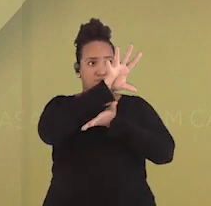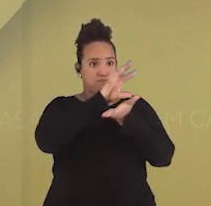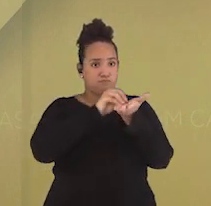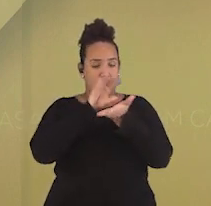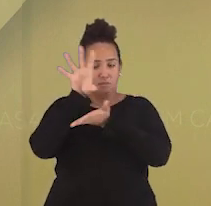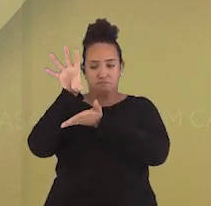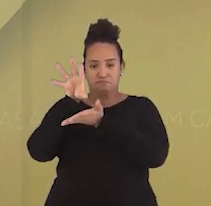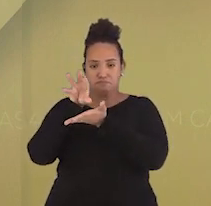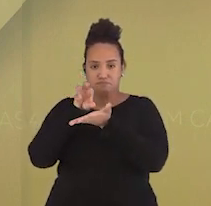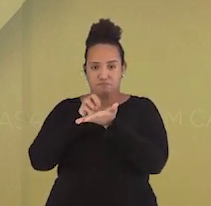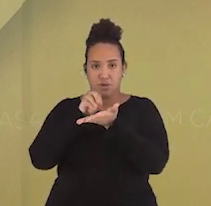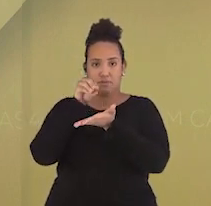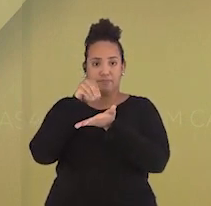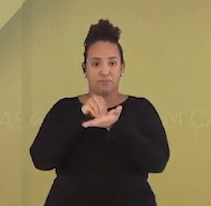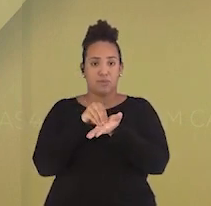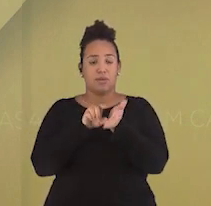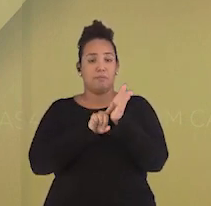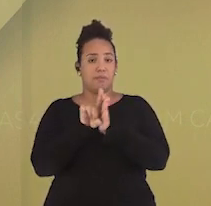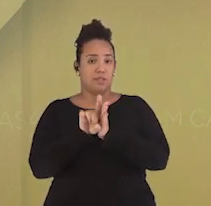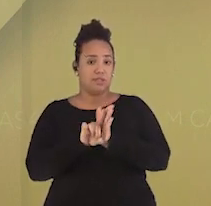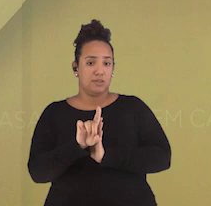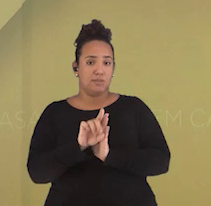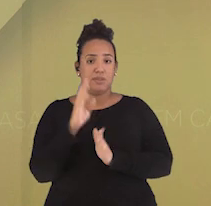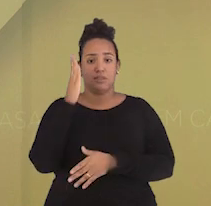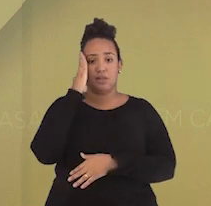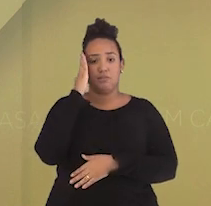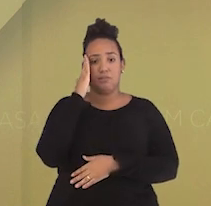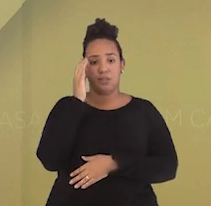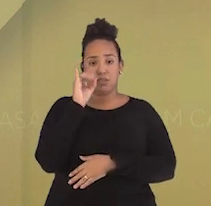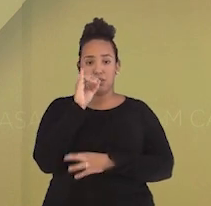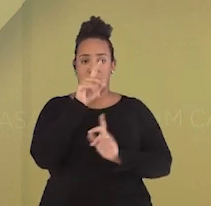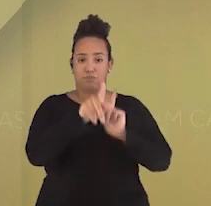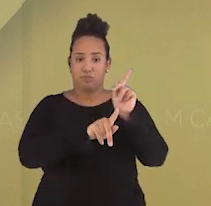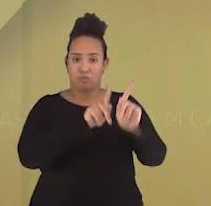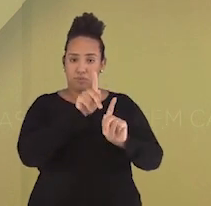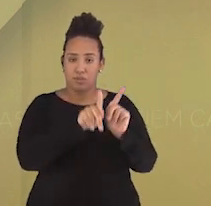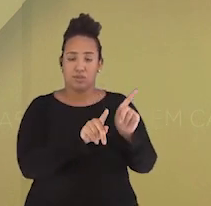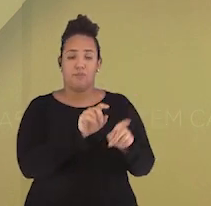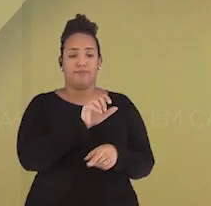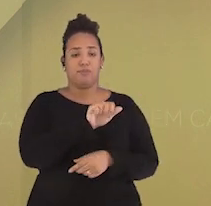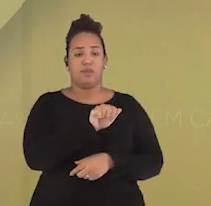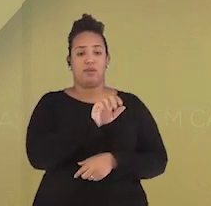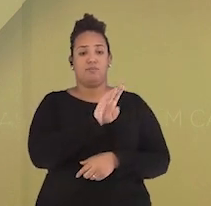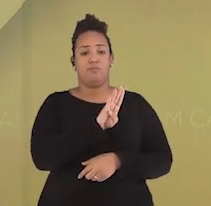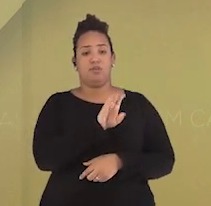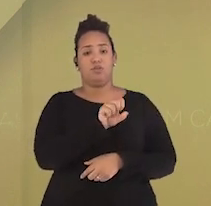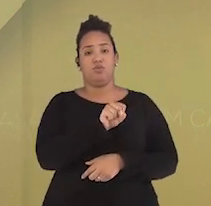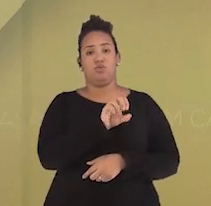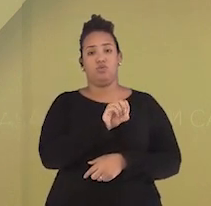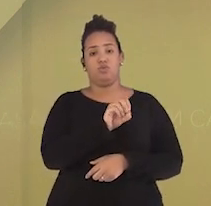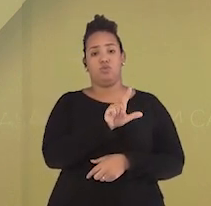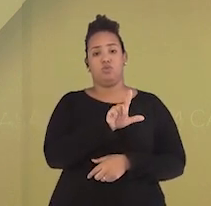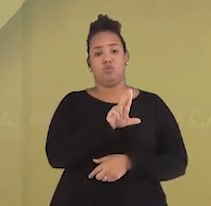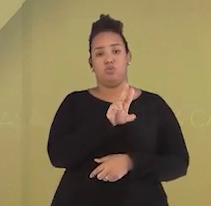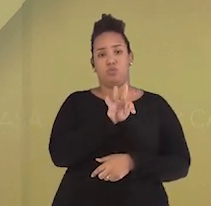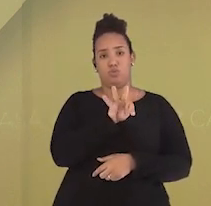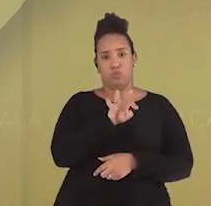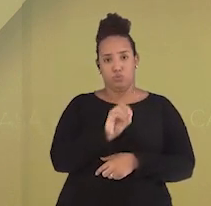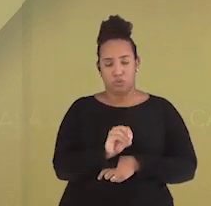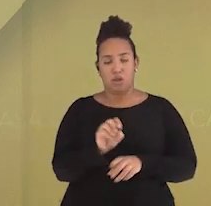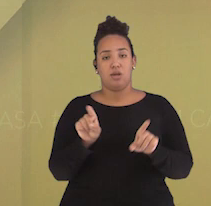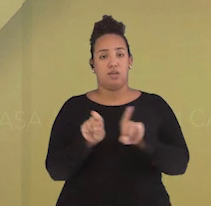e consideram a população absoluta e relativa. População